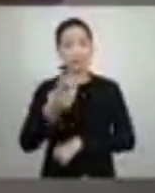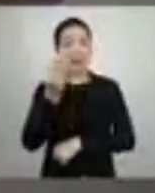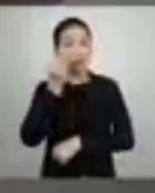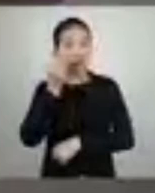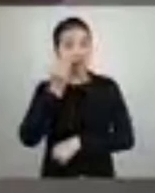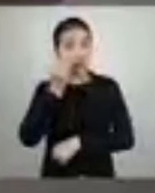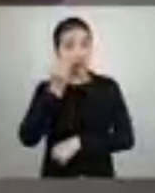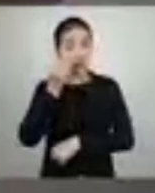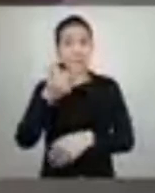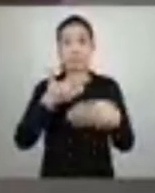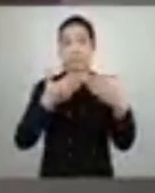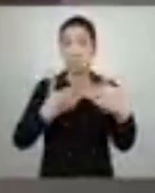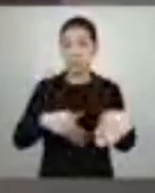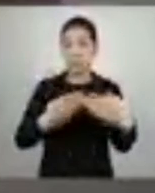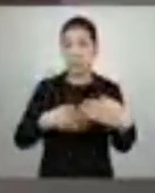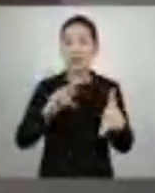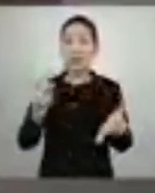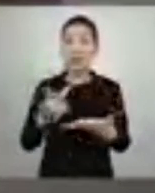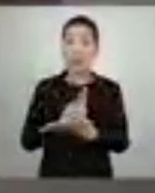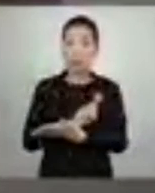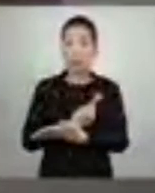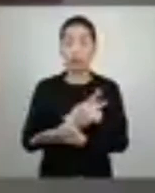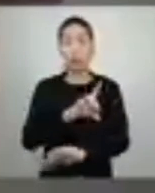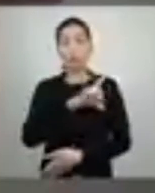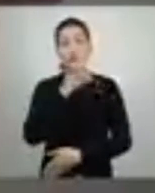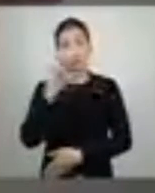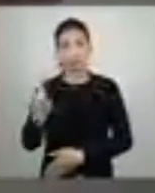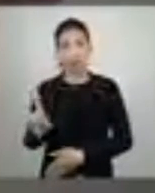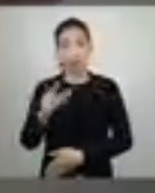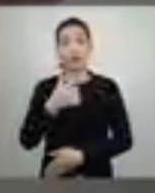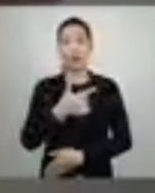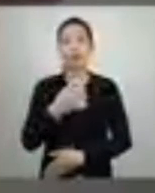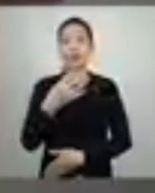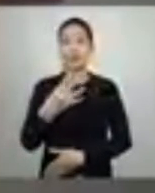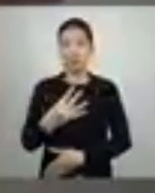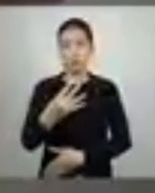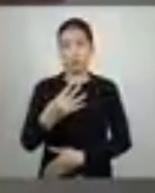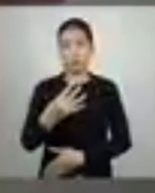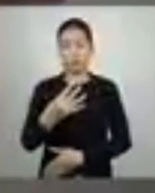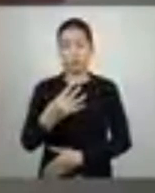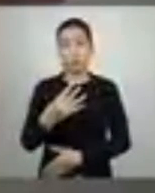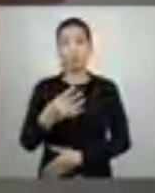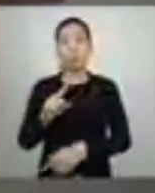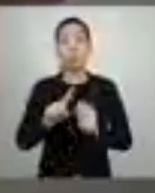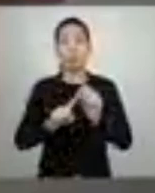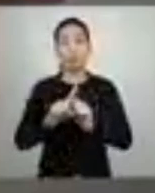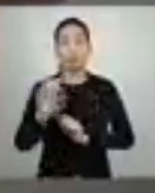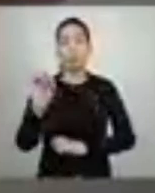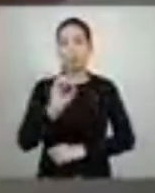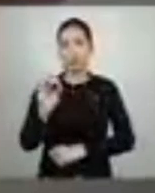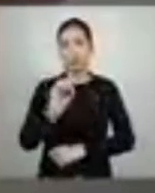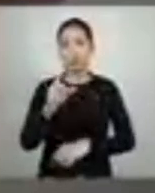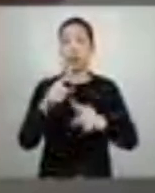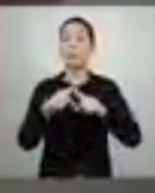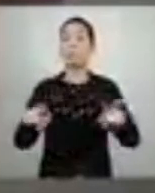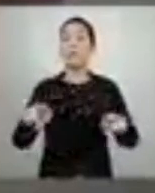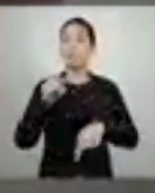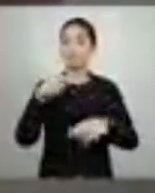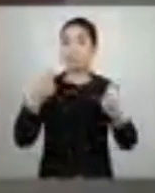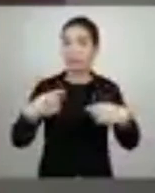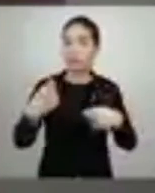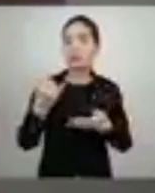Fique atento, as provas acontecerão nos dias 24 de outubro, mas você tem que